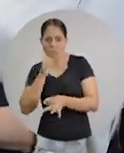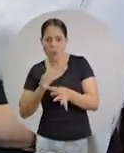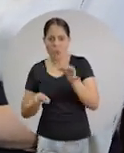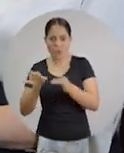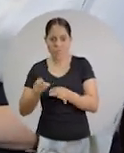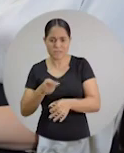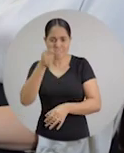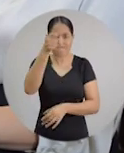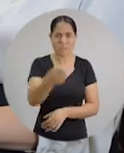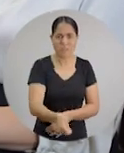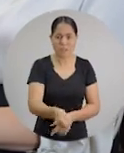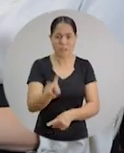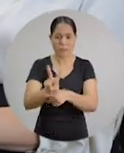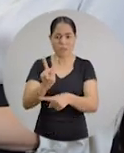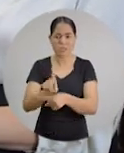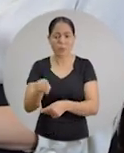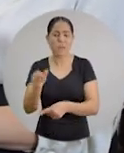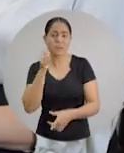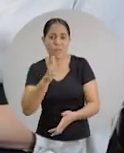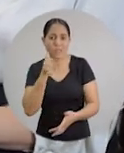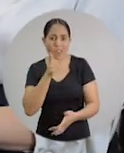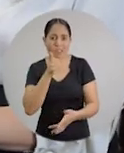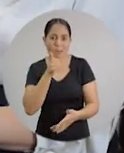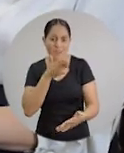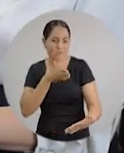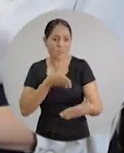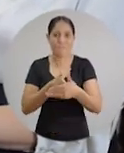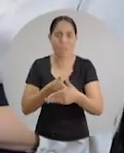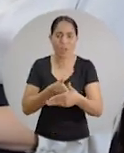protetiva e, mesmo assim, isso não é o suficiente para